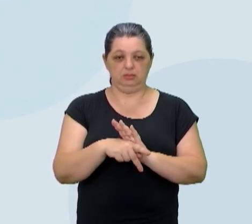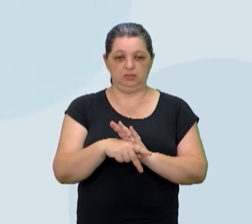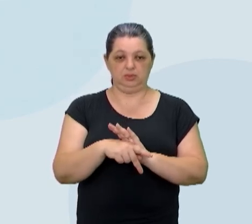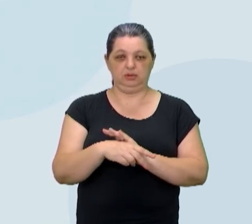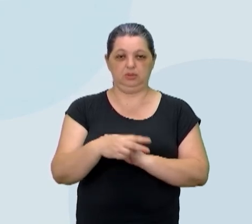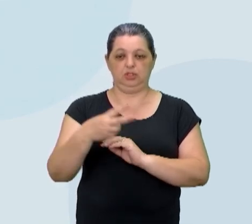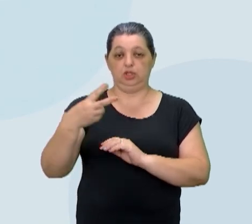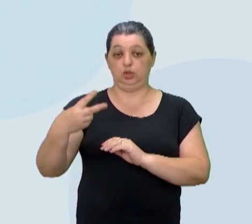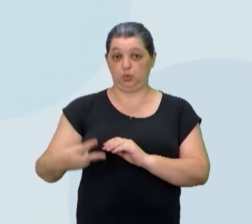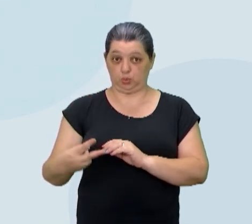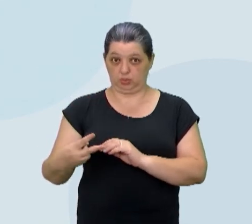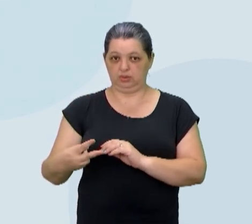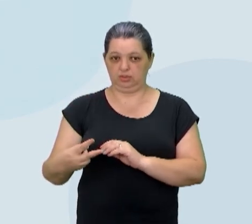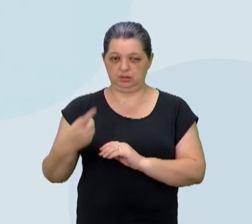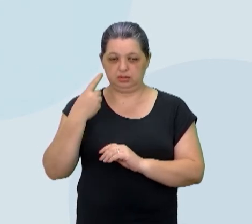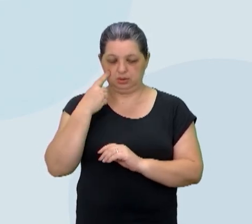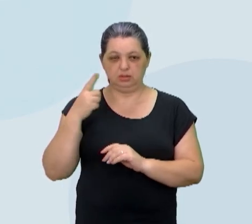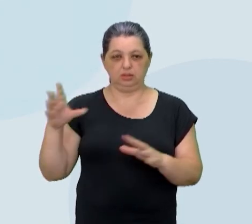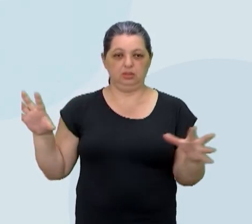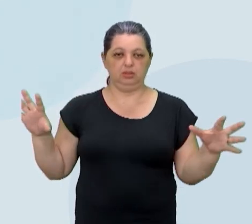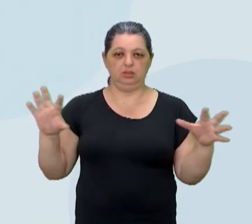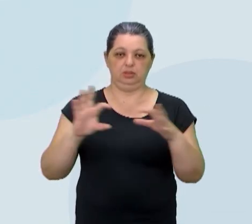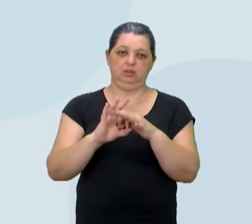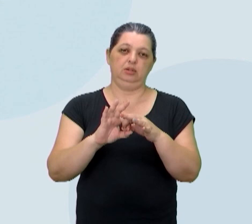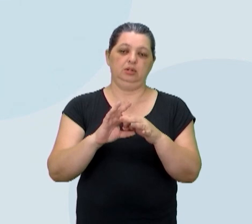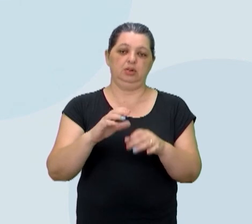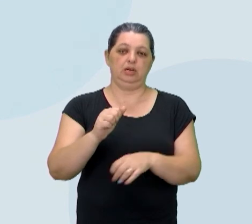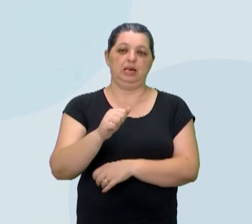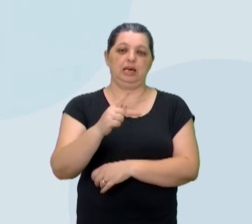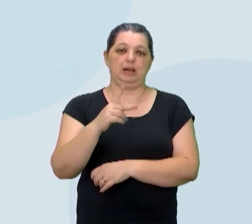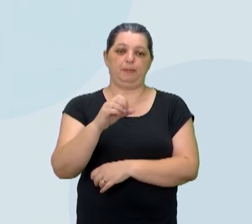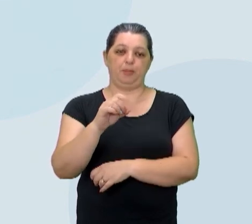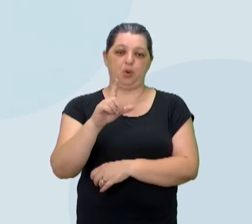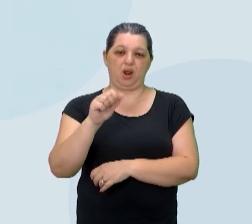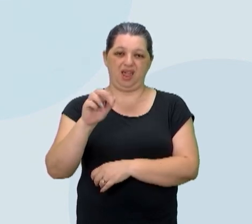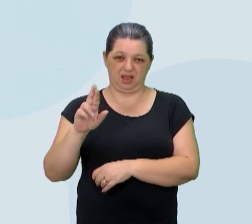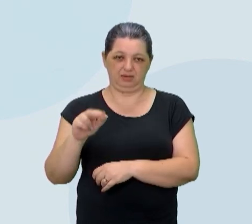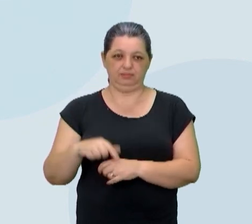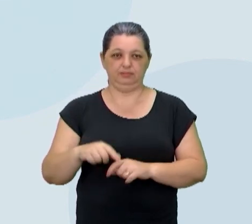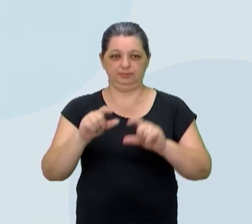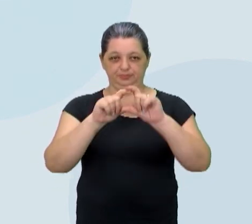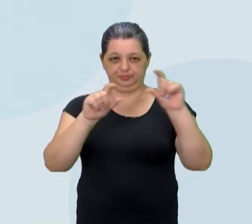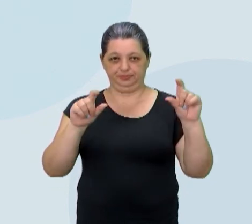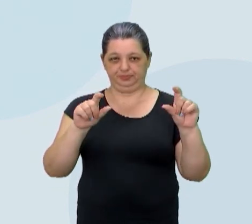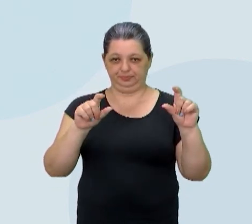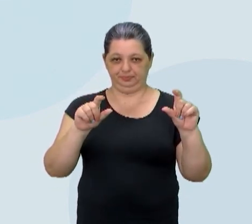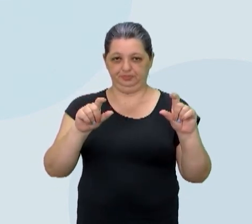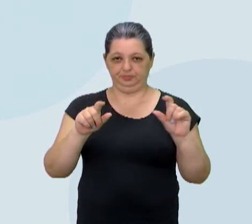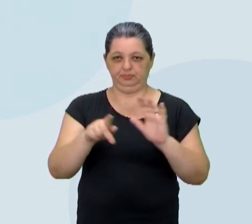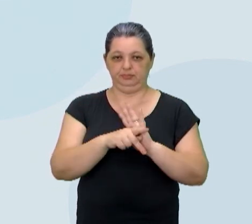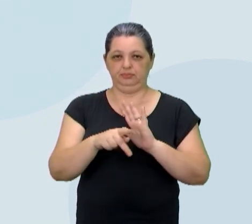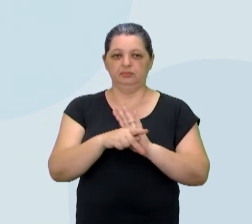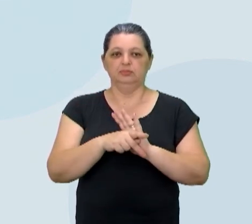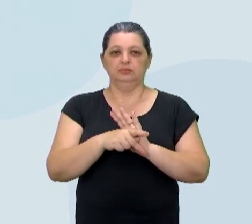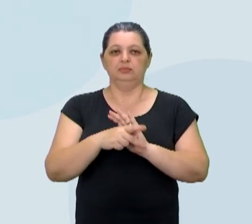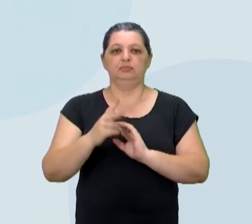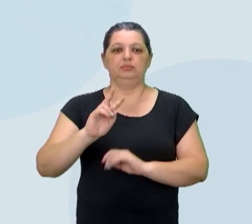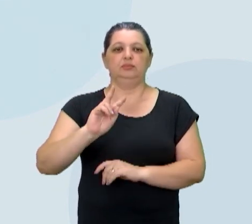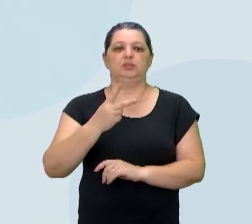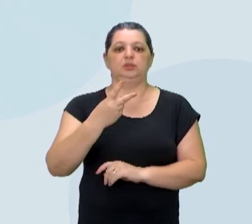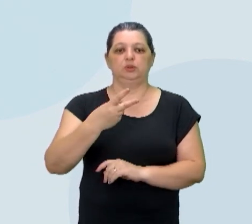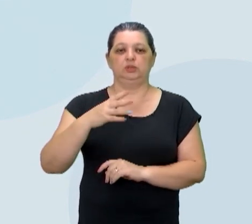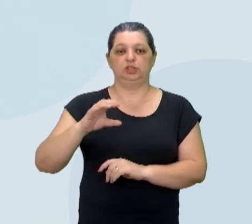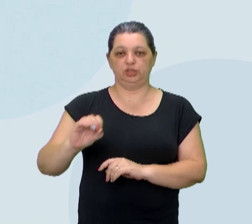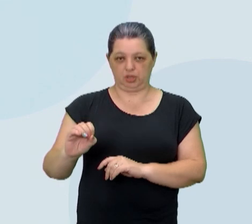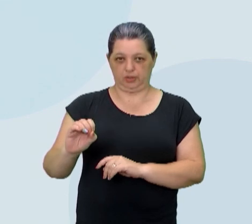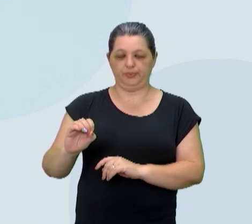de oxigênio, e é uma ligação apolar. E em cima eu tenho a água, que são 2 moléculas de hidrogênio